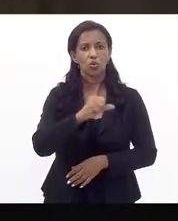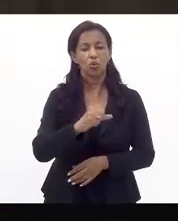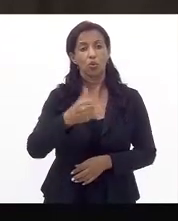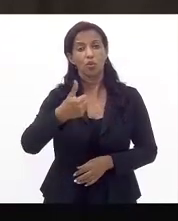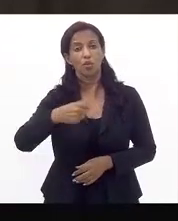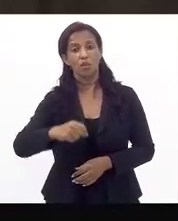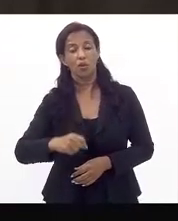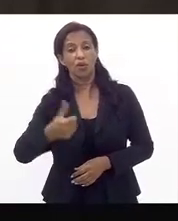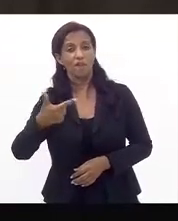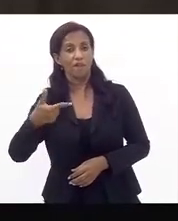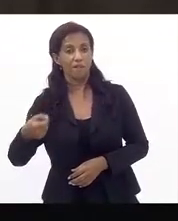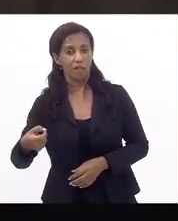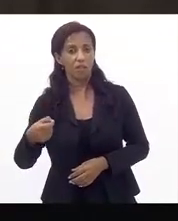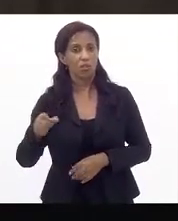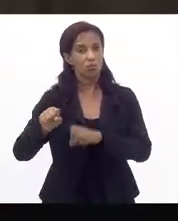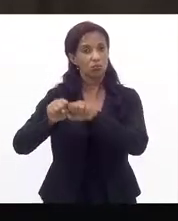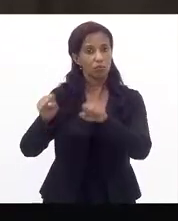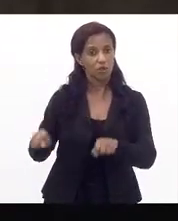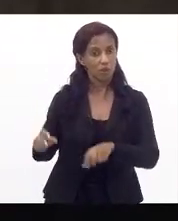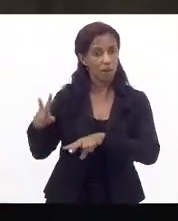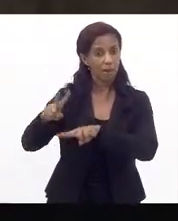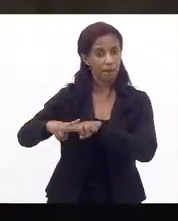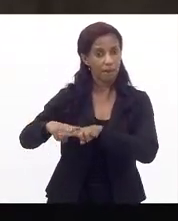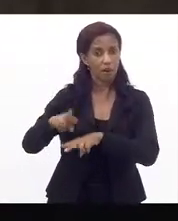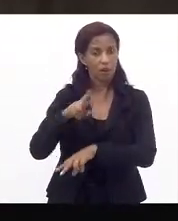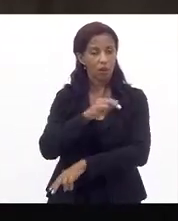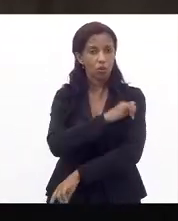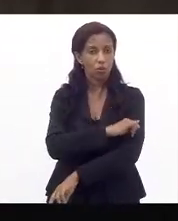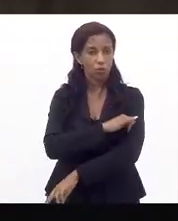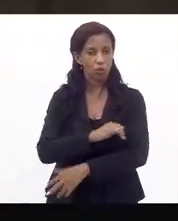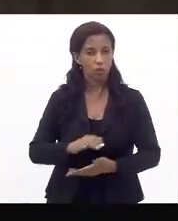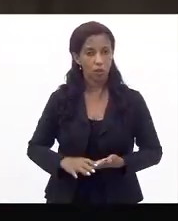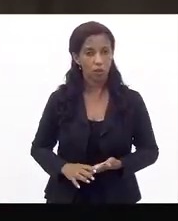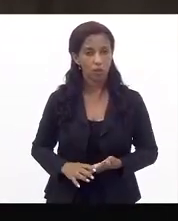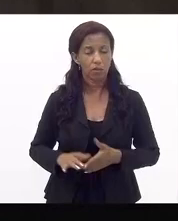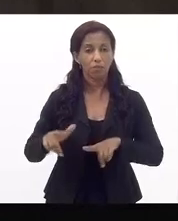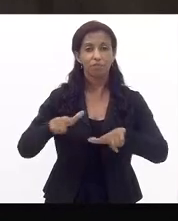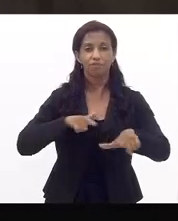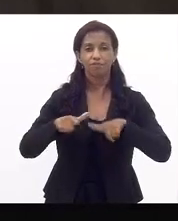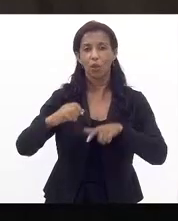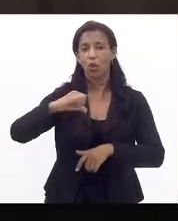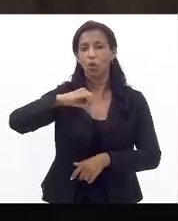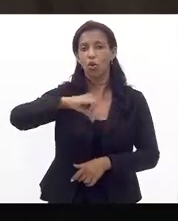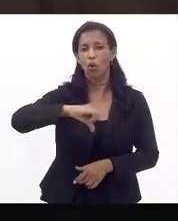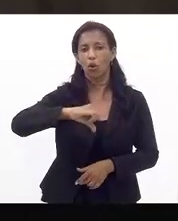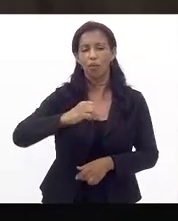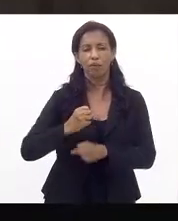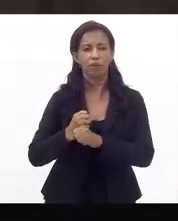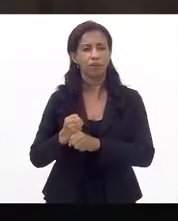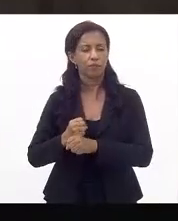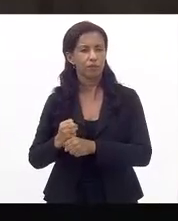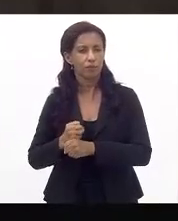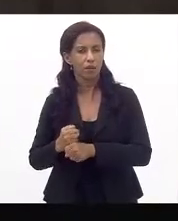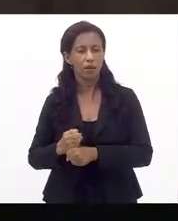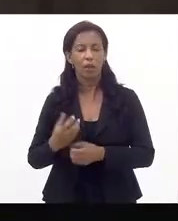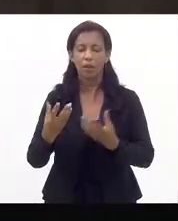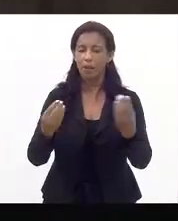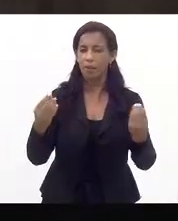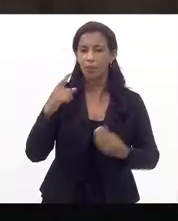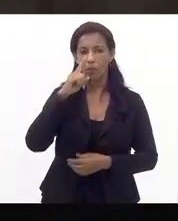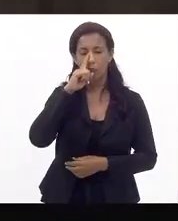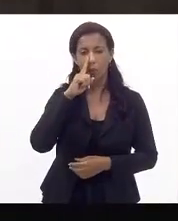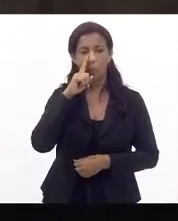19 e 20 anos no sistema penitenciário do Rio de Janeiro trabalharam 987 anos é